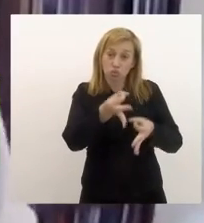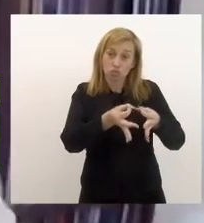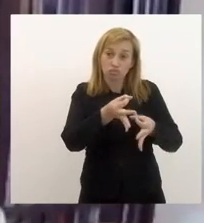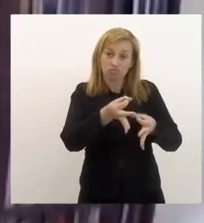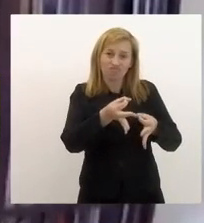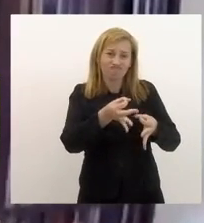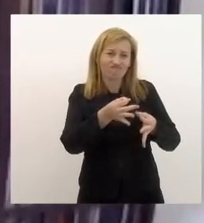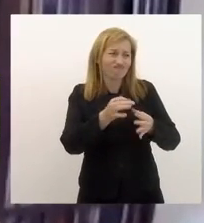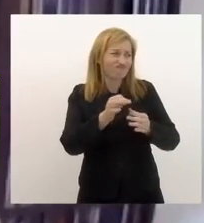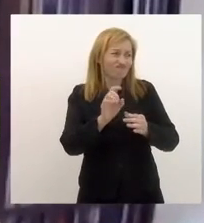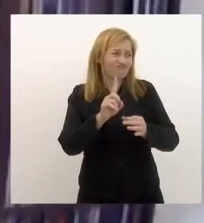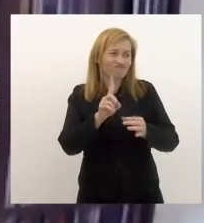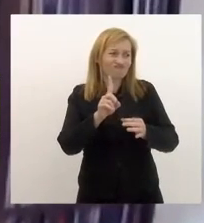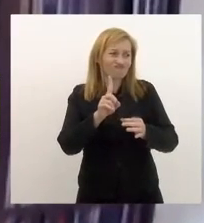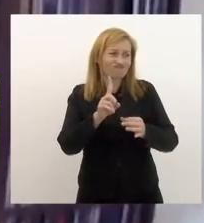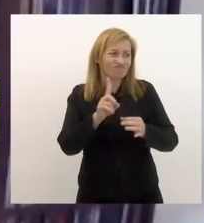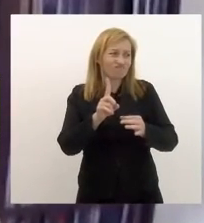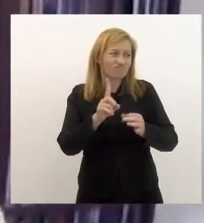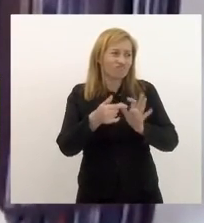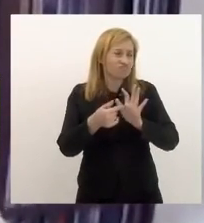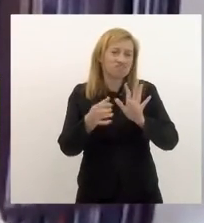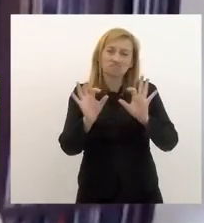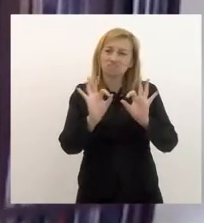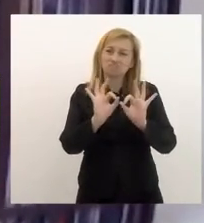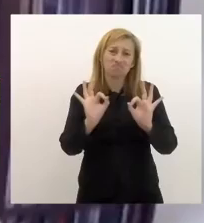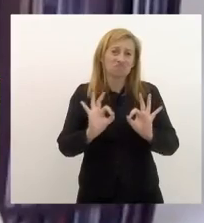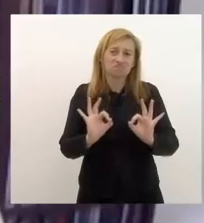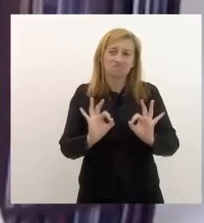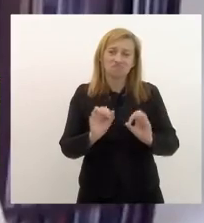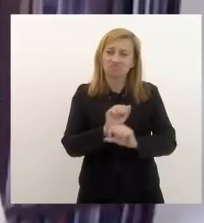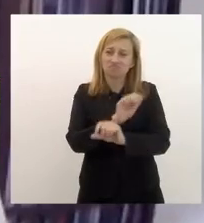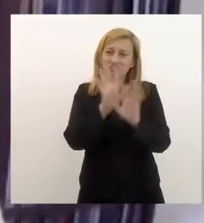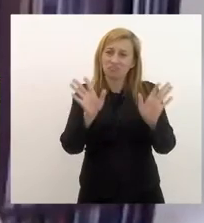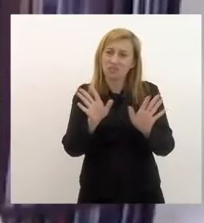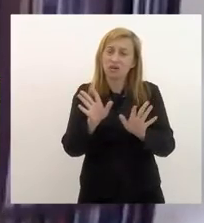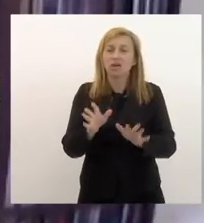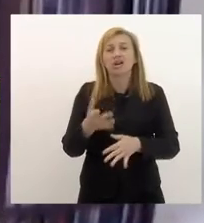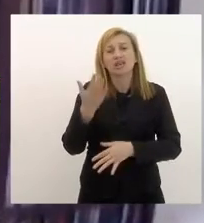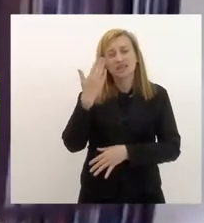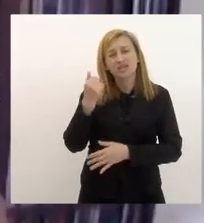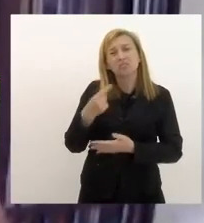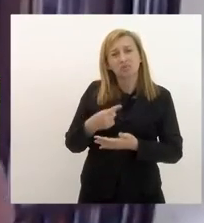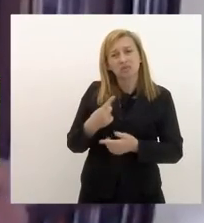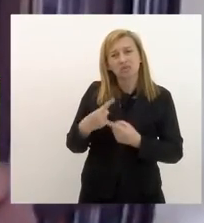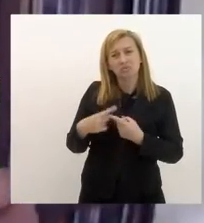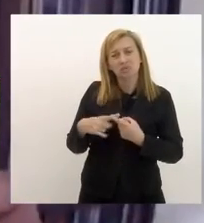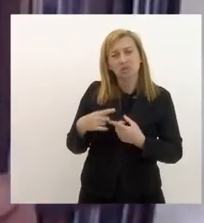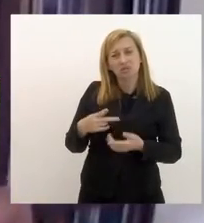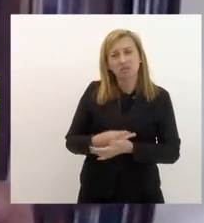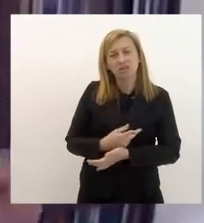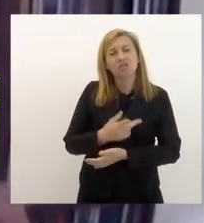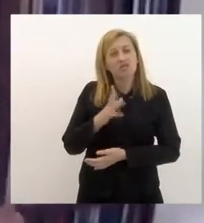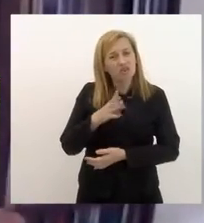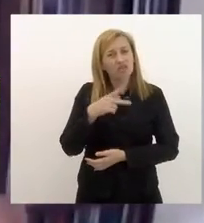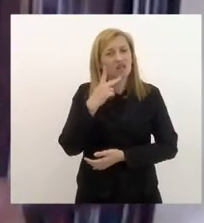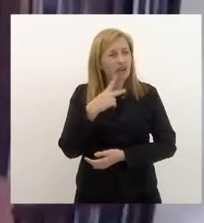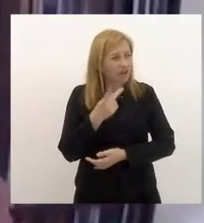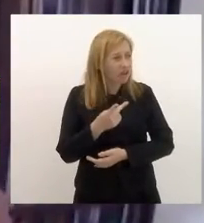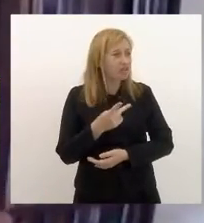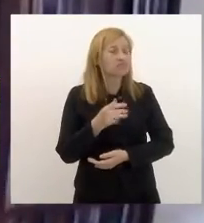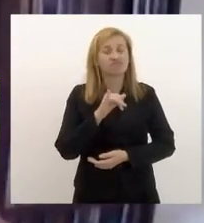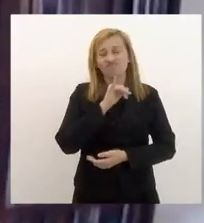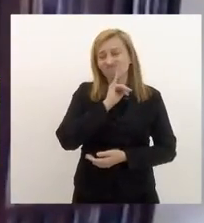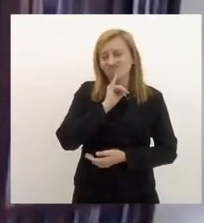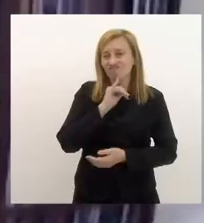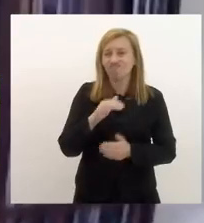não não existe isso de forma alguma e eu sempre digo eu E aí tu